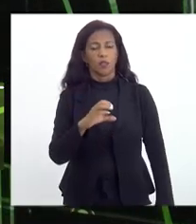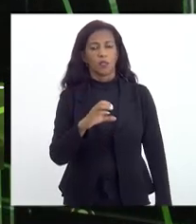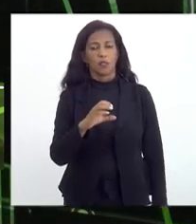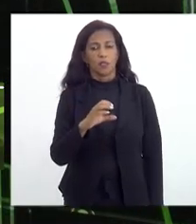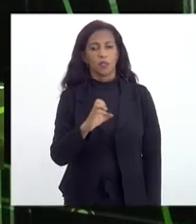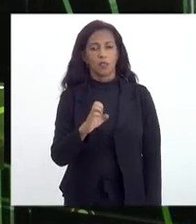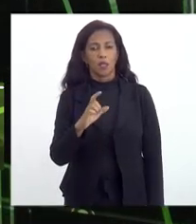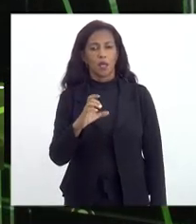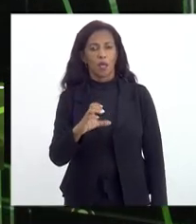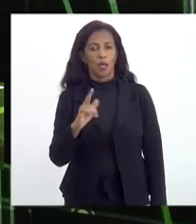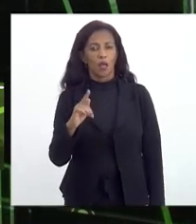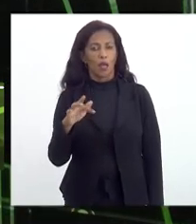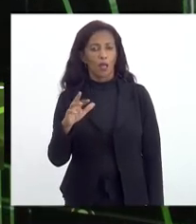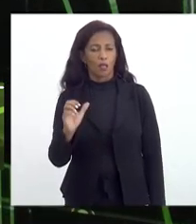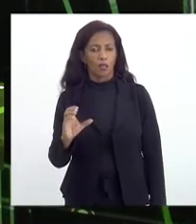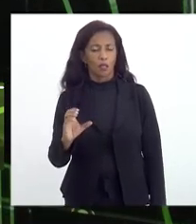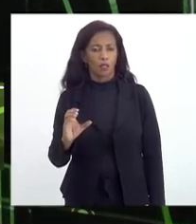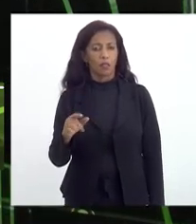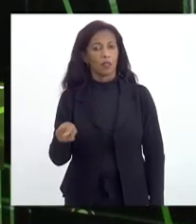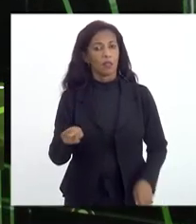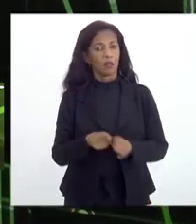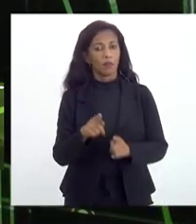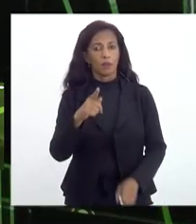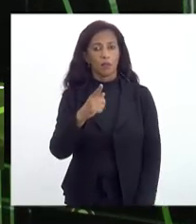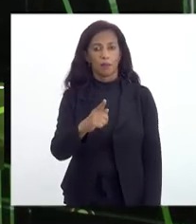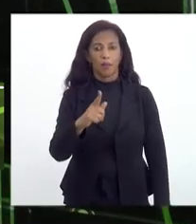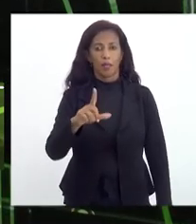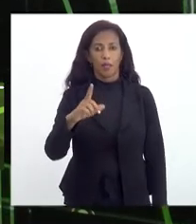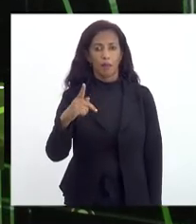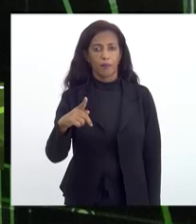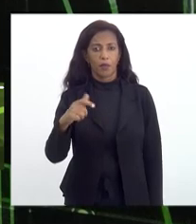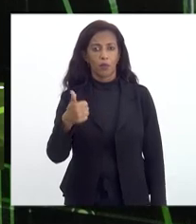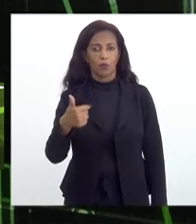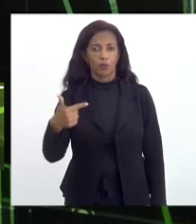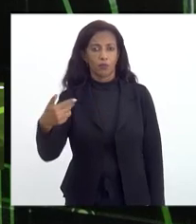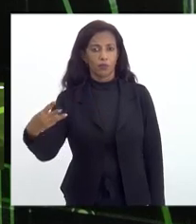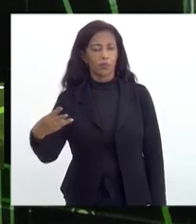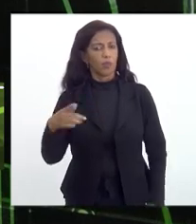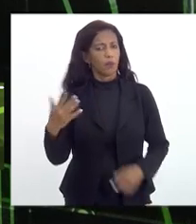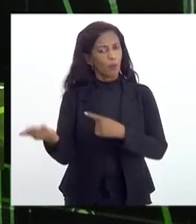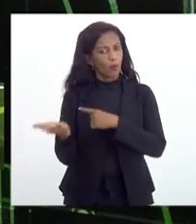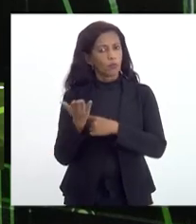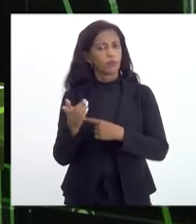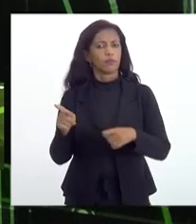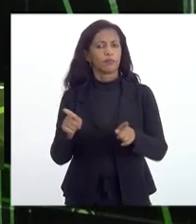Ao mesmo tempo, tem o PLP 123, que pode também ajudar bastante